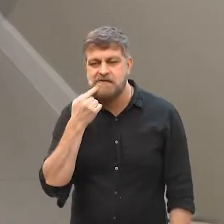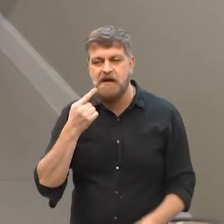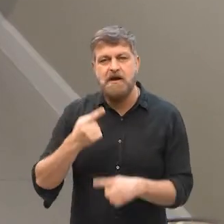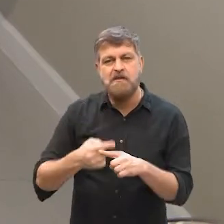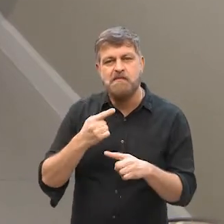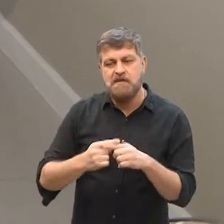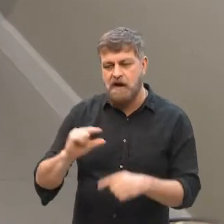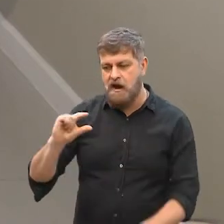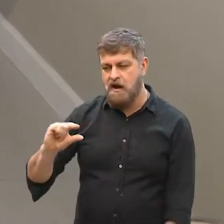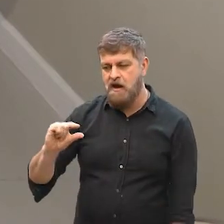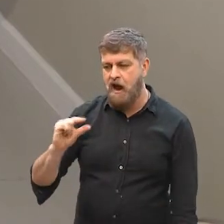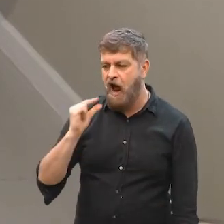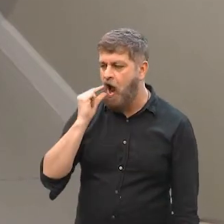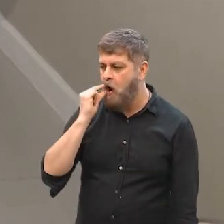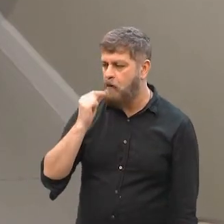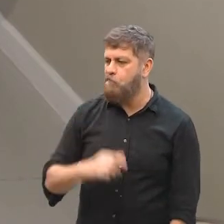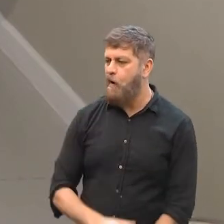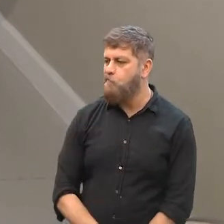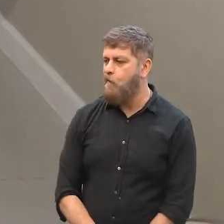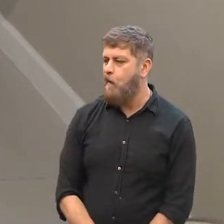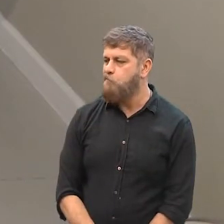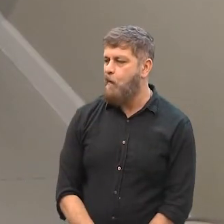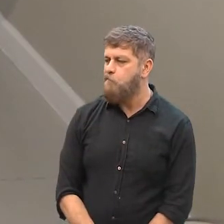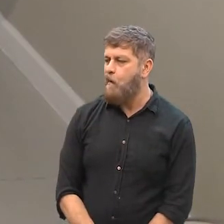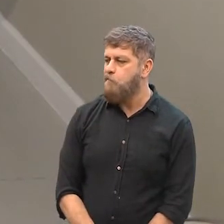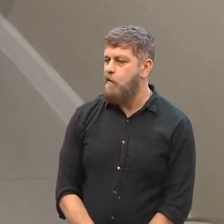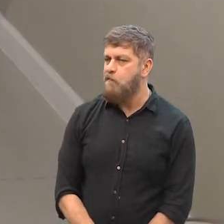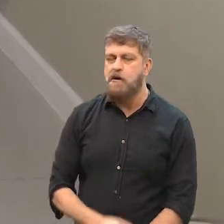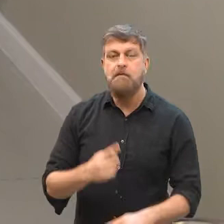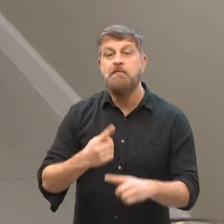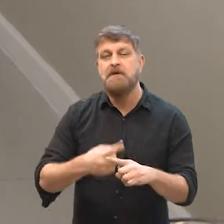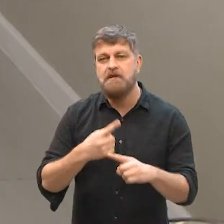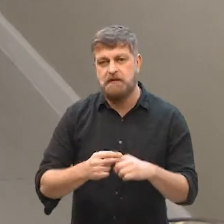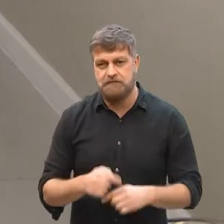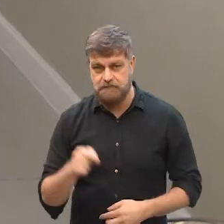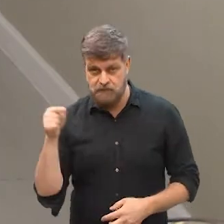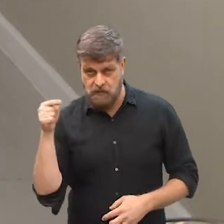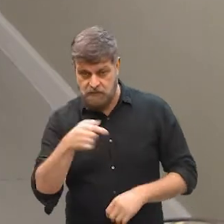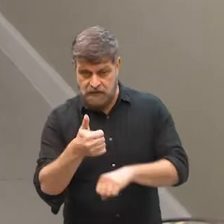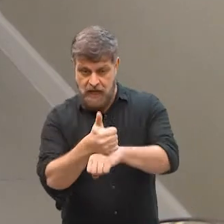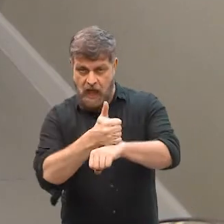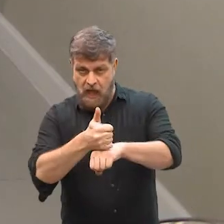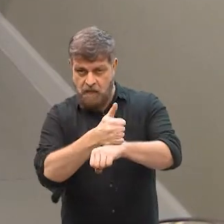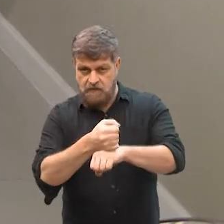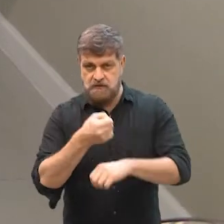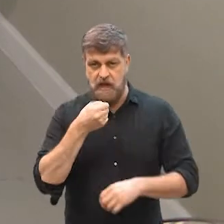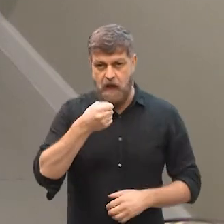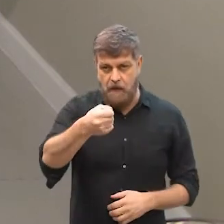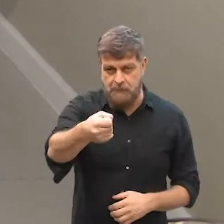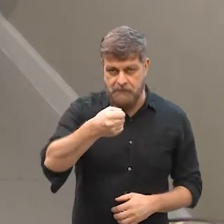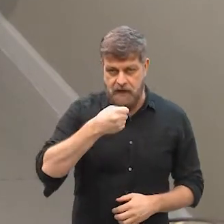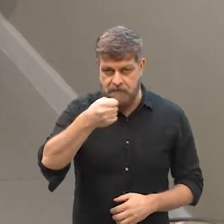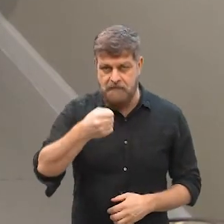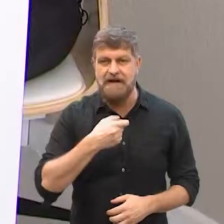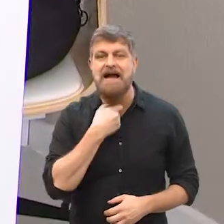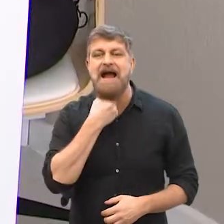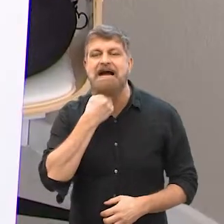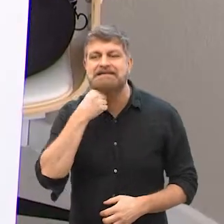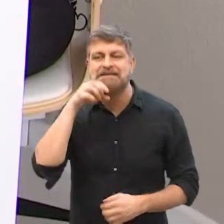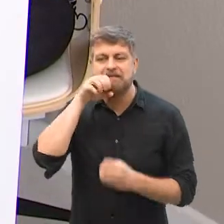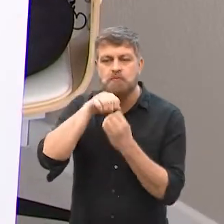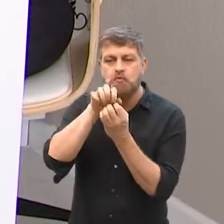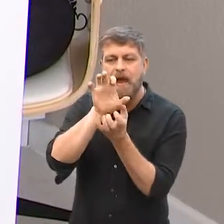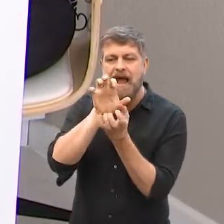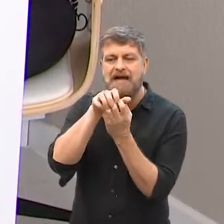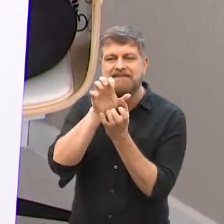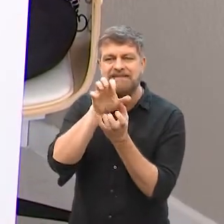que tem que falar assim, por que é importante isso? Então, por você ser um jornalista, você precisa ter uma boa articulação, né?